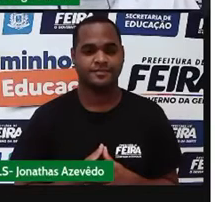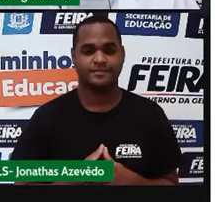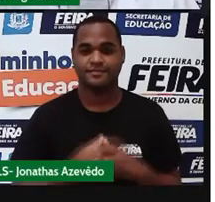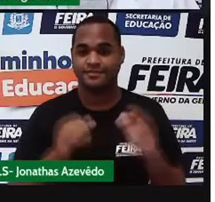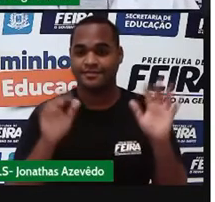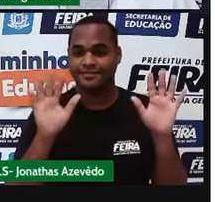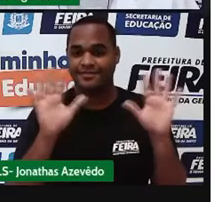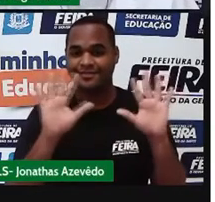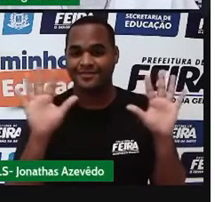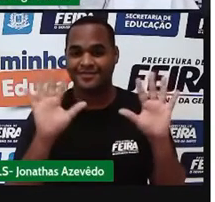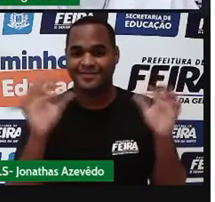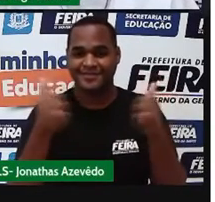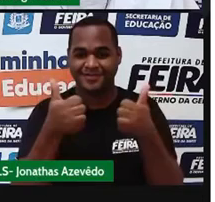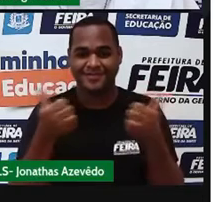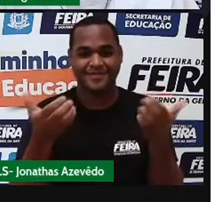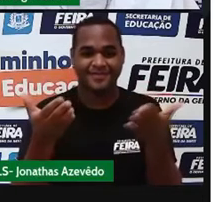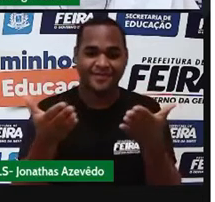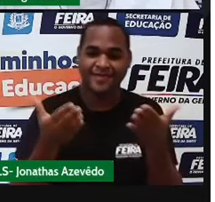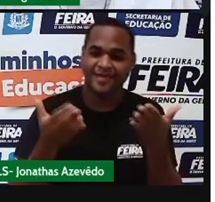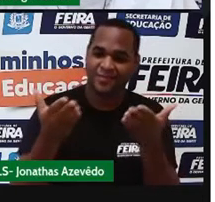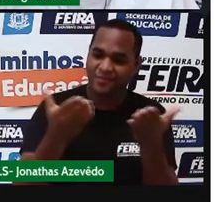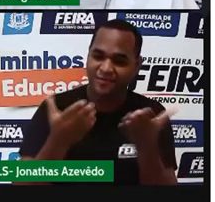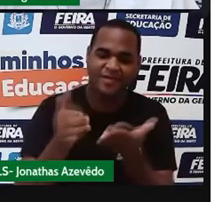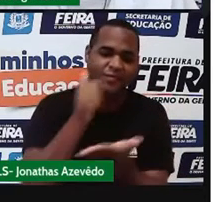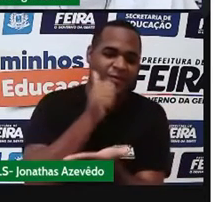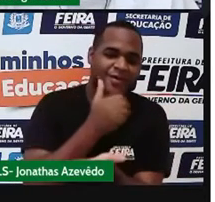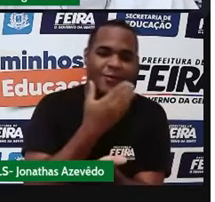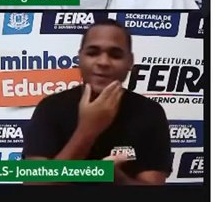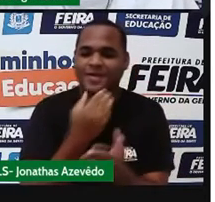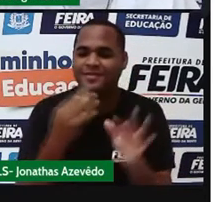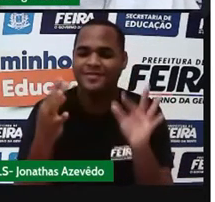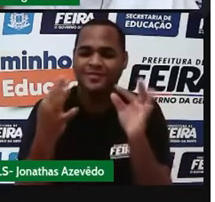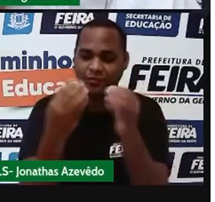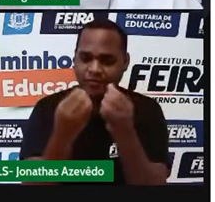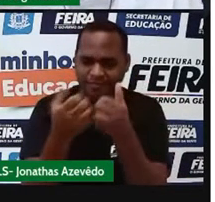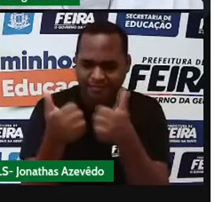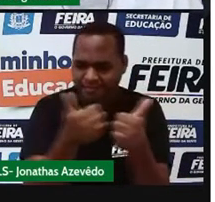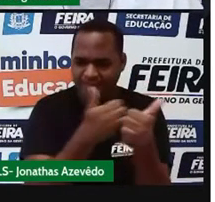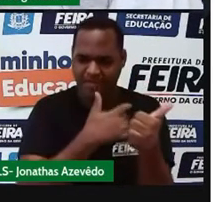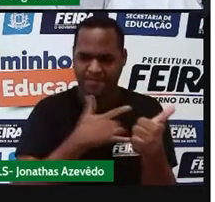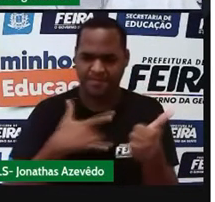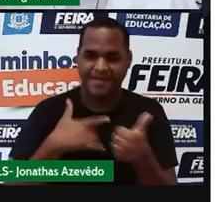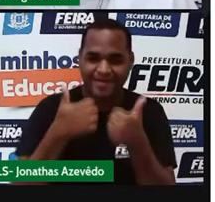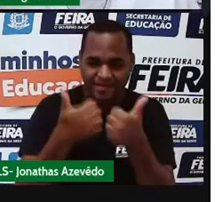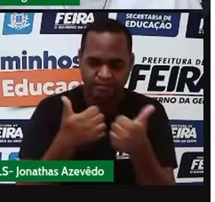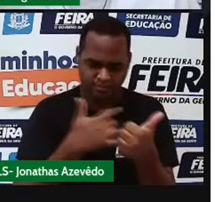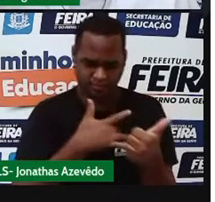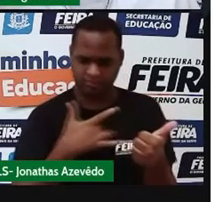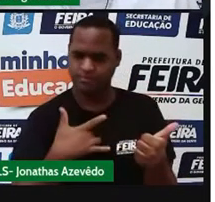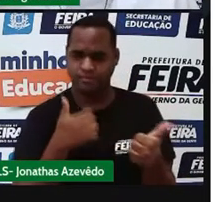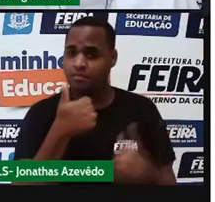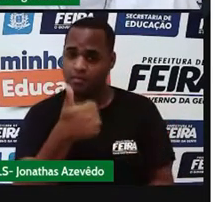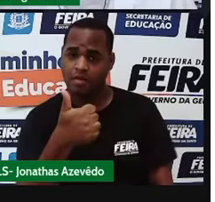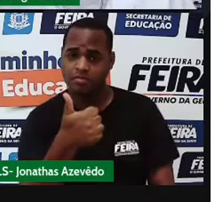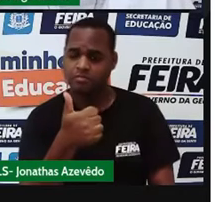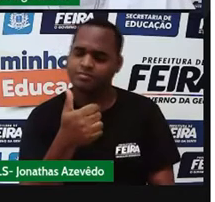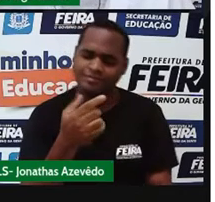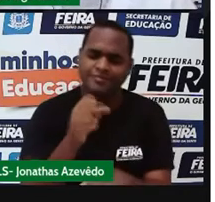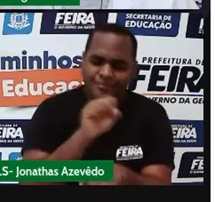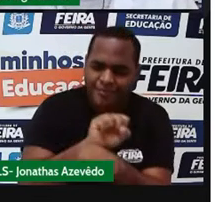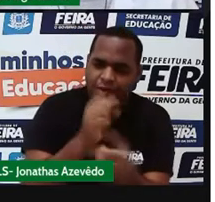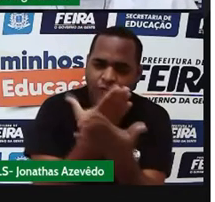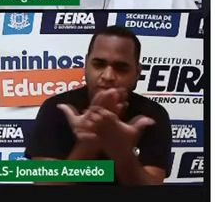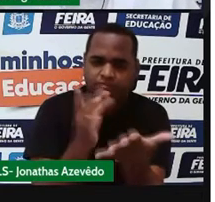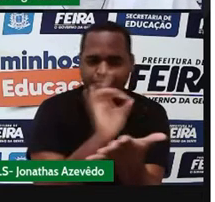o Olá sejam bem-vindos sejam bem-vindas tudo bem com você Tudo bem comigo espero que esteja bem